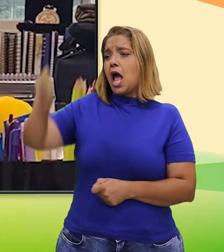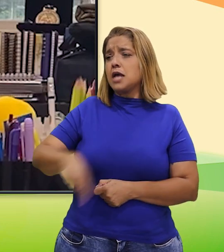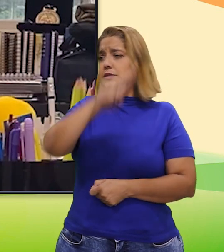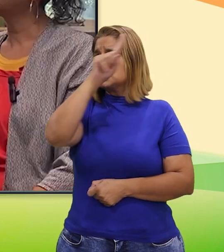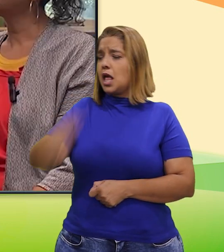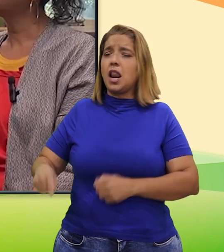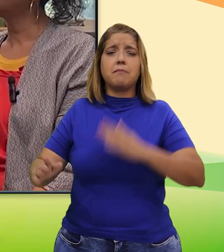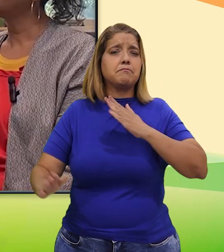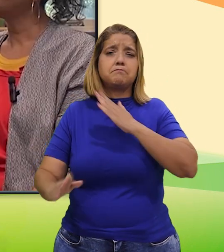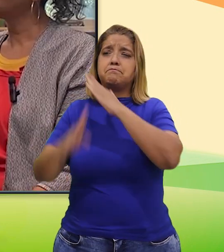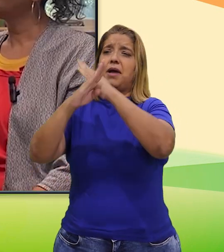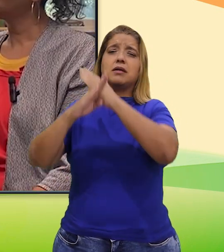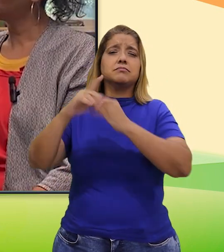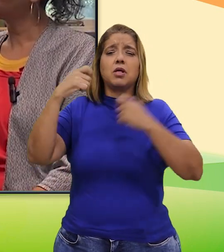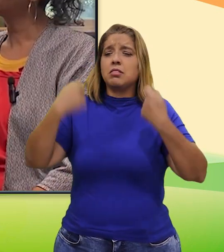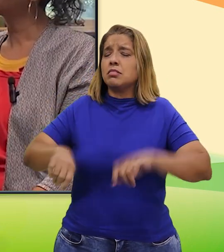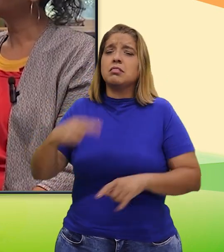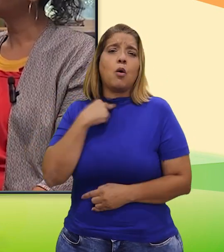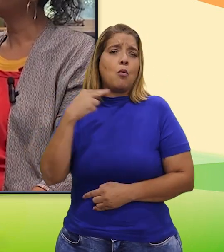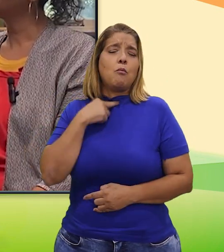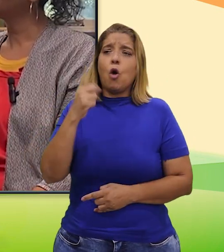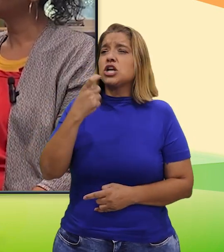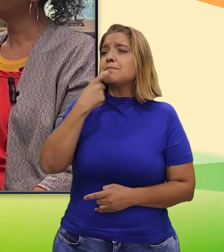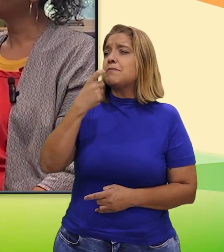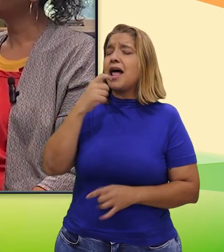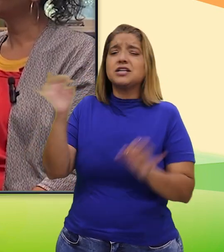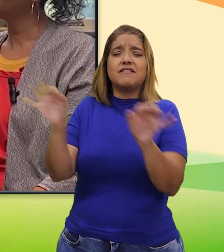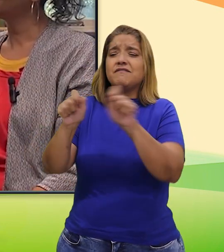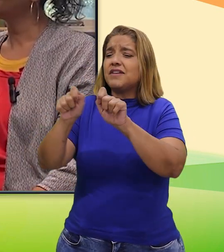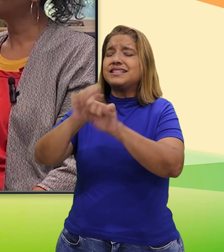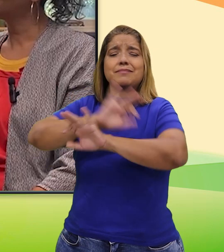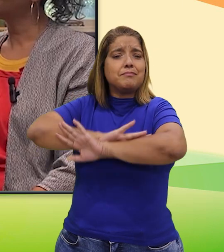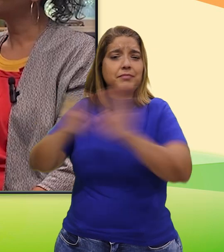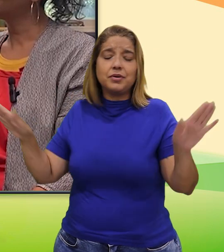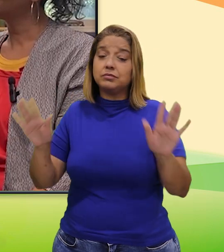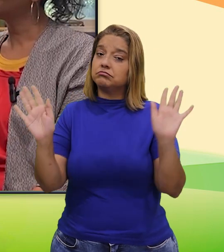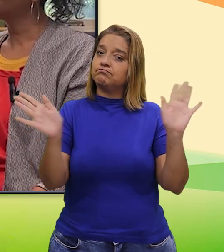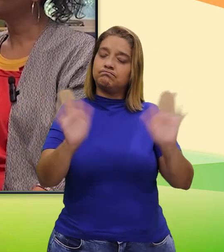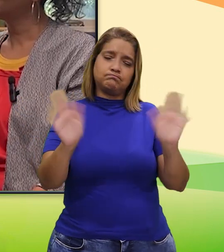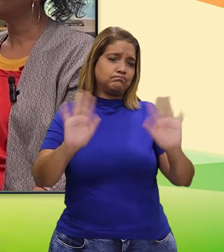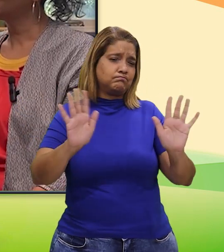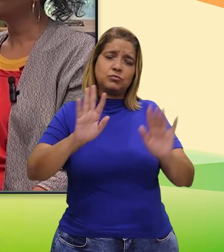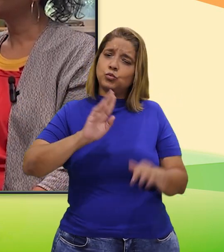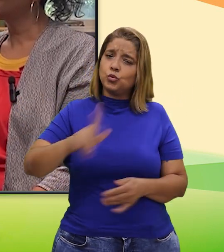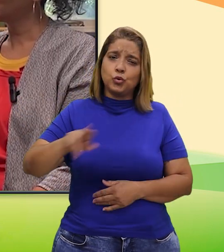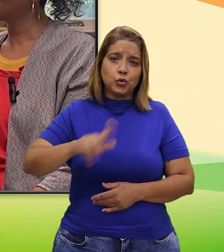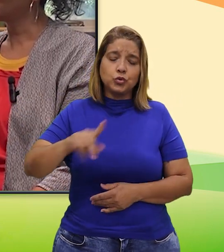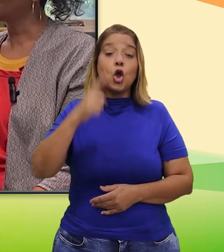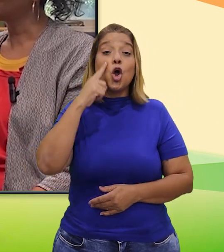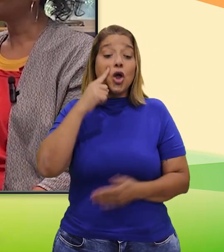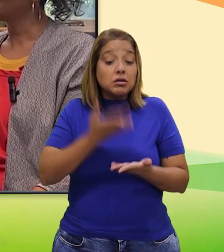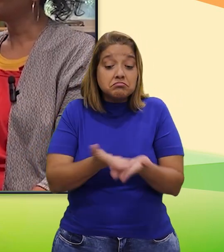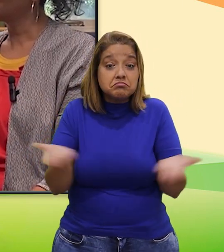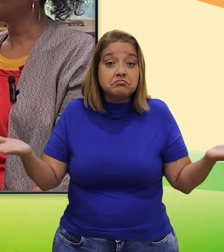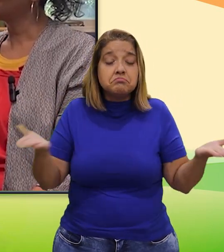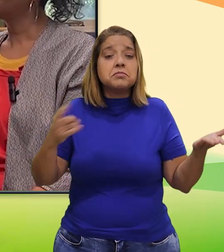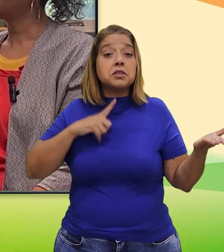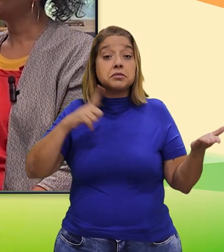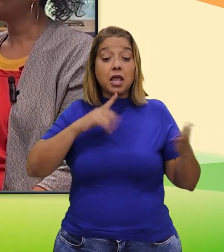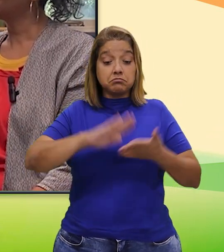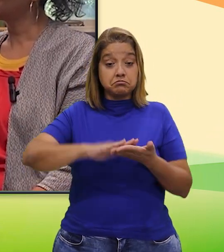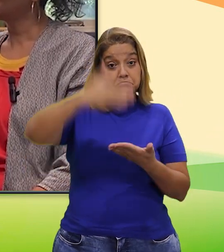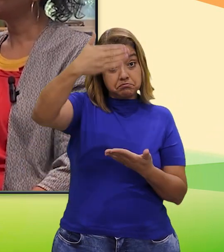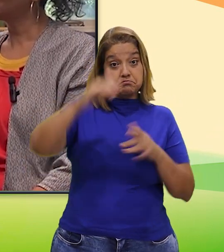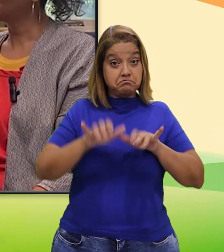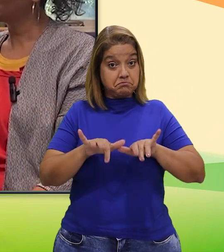vamos banir o plástico. Às vezes eu ouço assim, banir o plástico, não pode mais produzir. Gente, não é assim que funciona. Olha aqui em cima